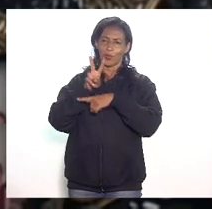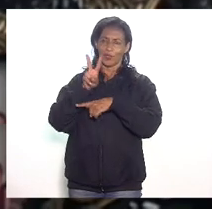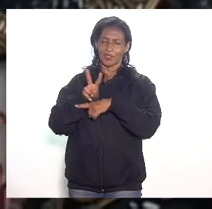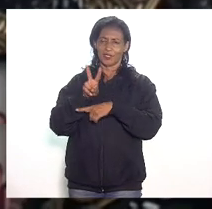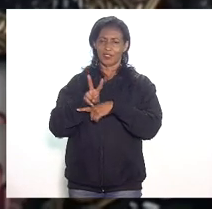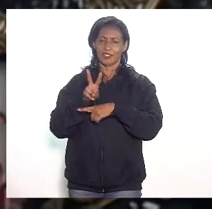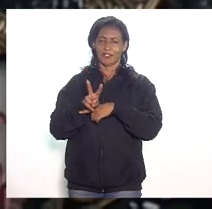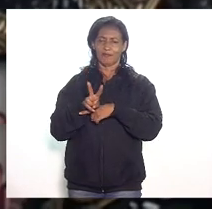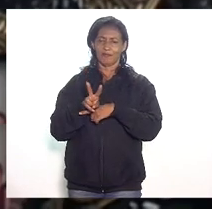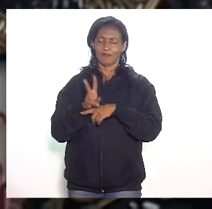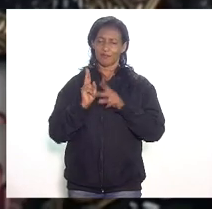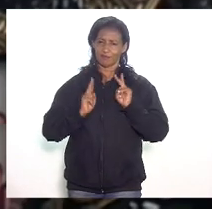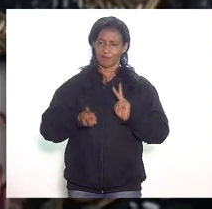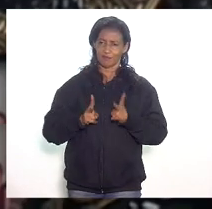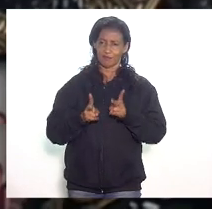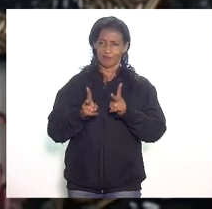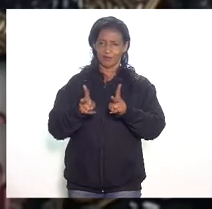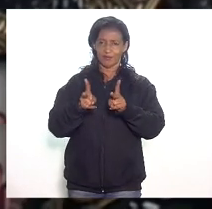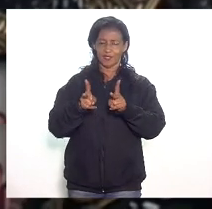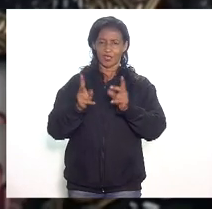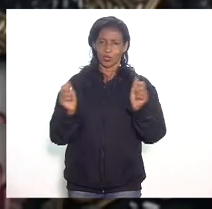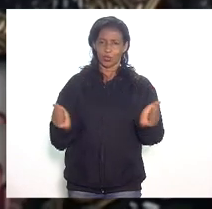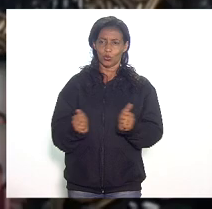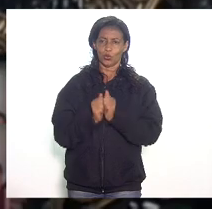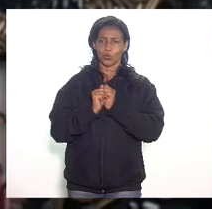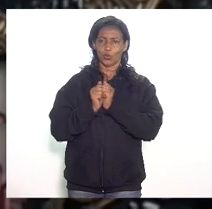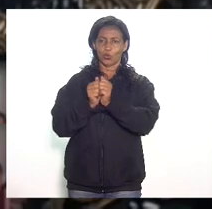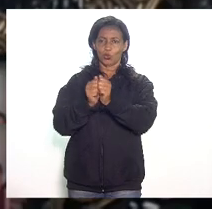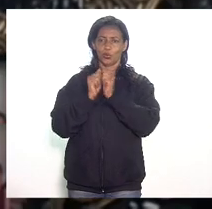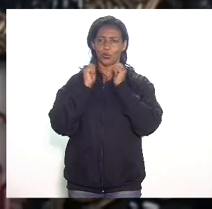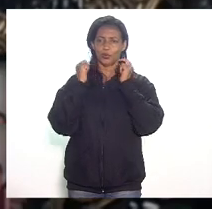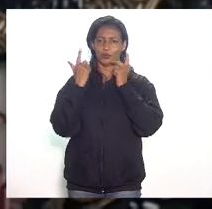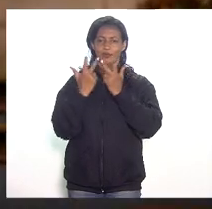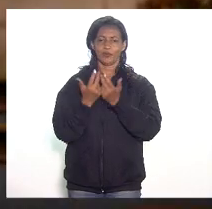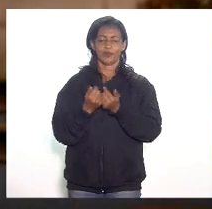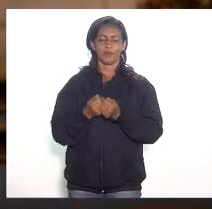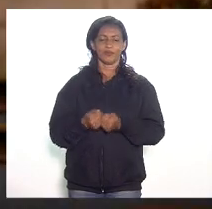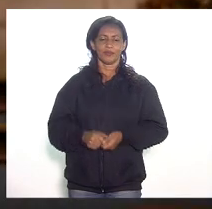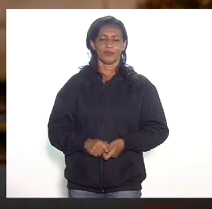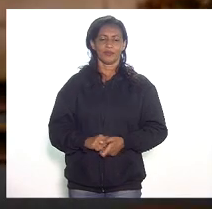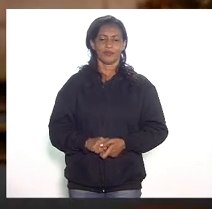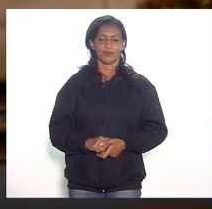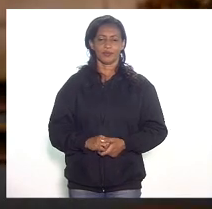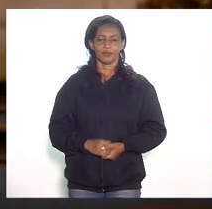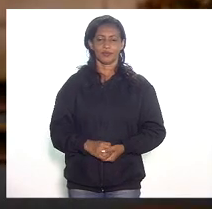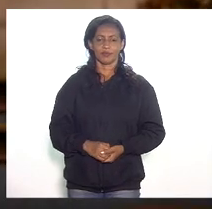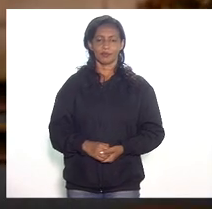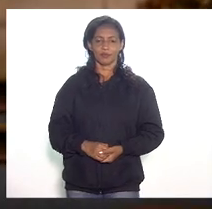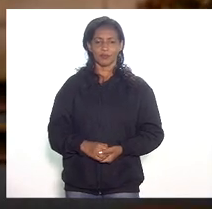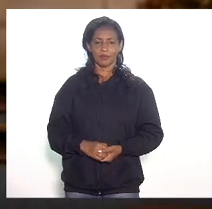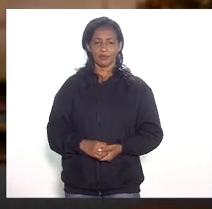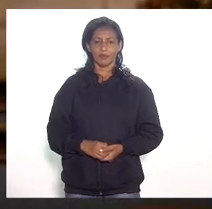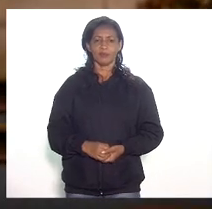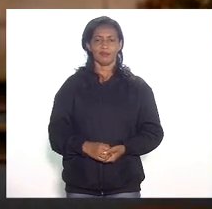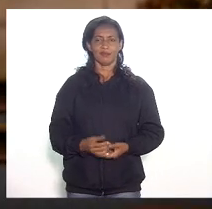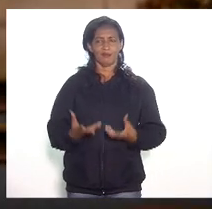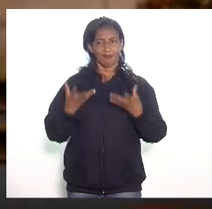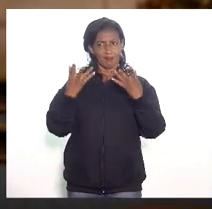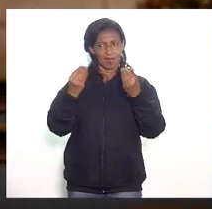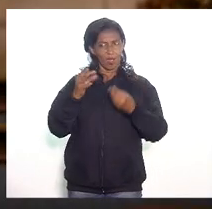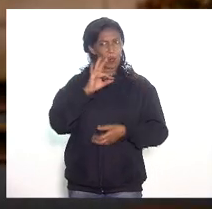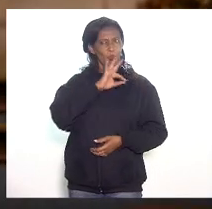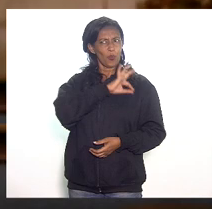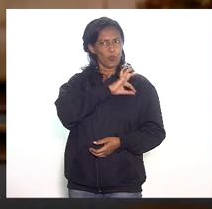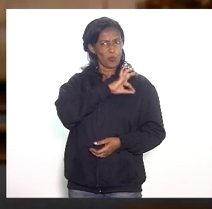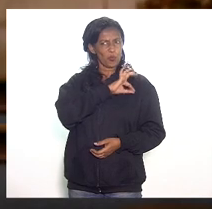continuação da nossa caminhada aqui nessa legislatura. Obrigado. Está cheio de policiais aí, inclusive Charles